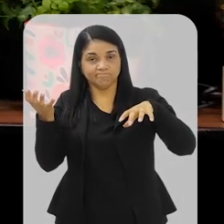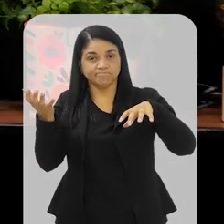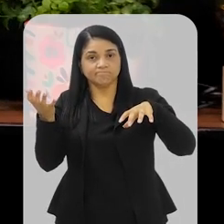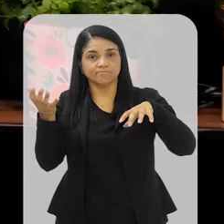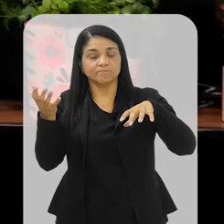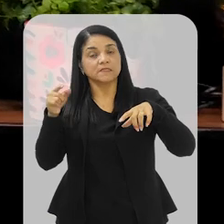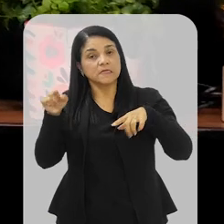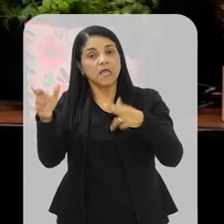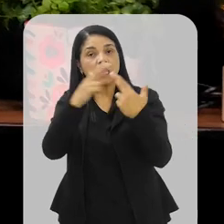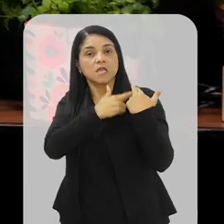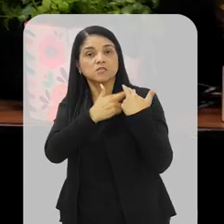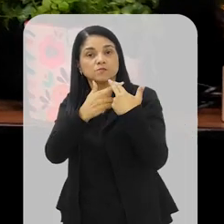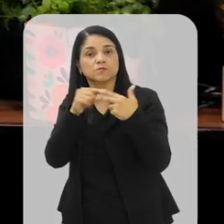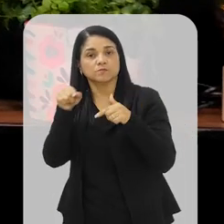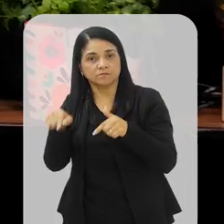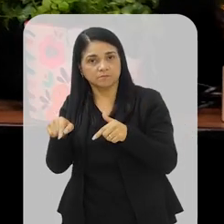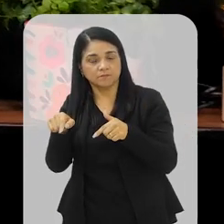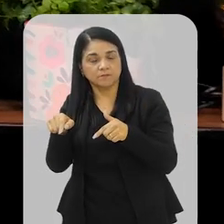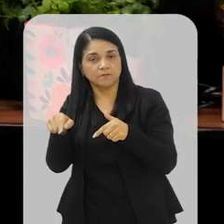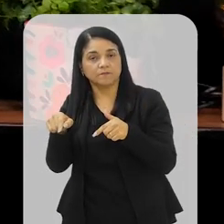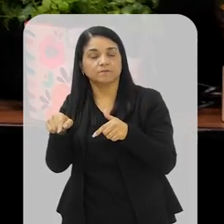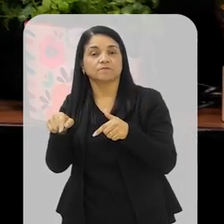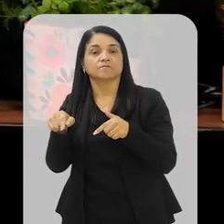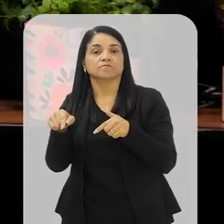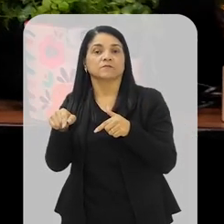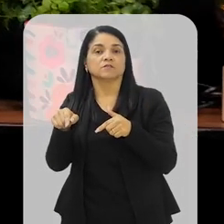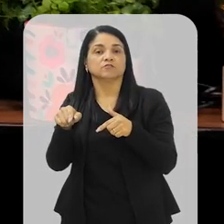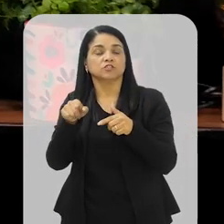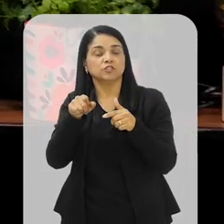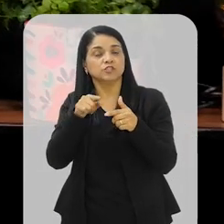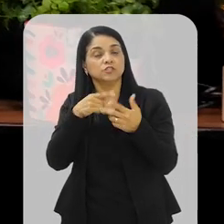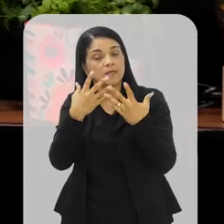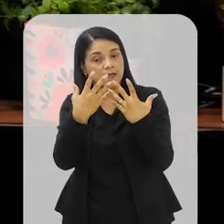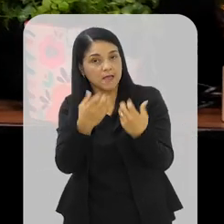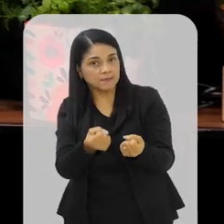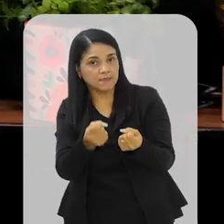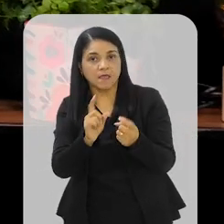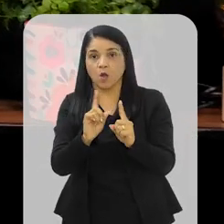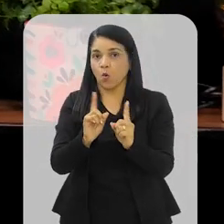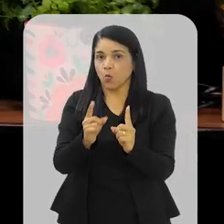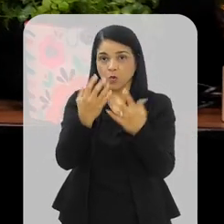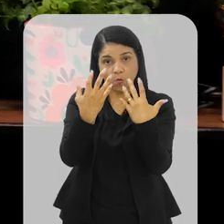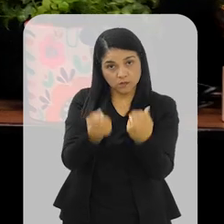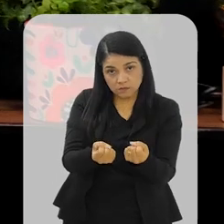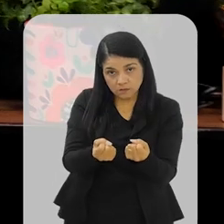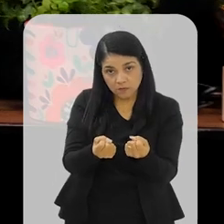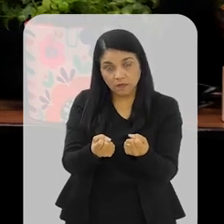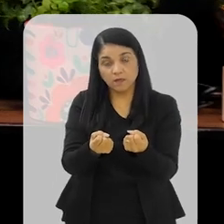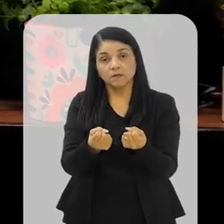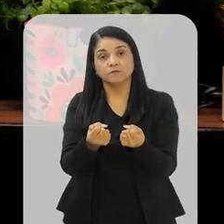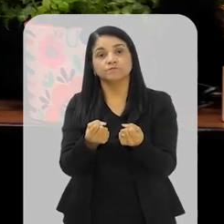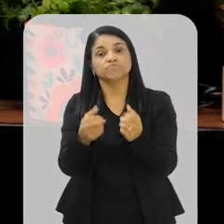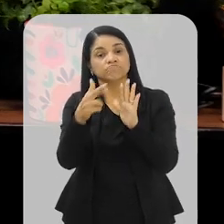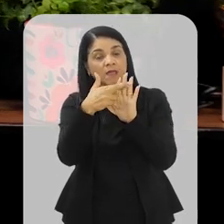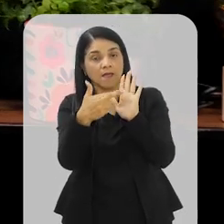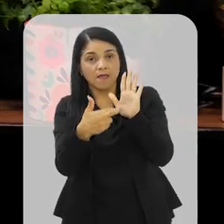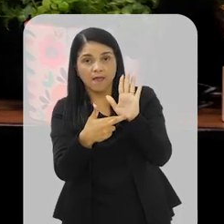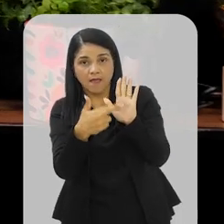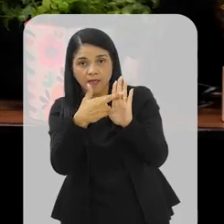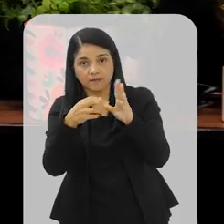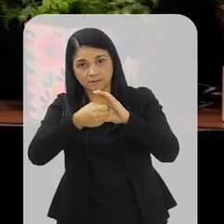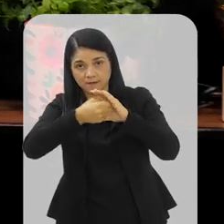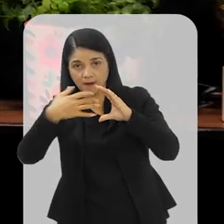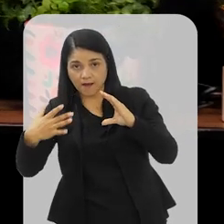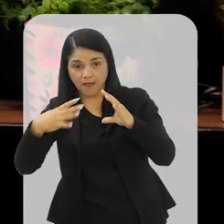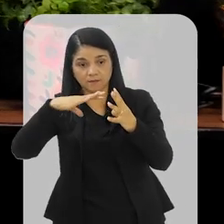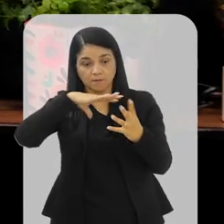Nacional que se encarrega de certa forma de um filtro de permitir ou não que determinadas